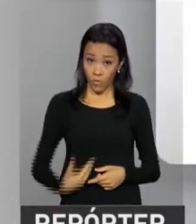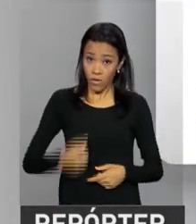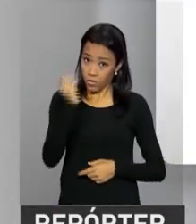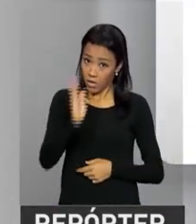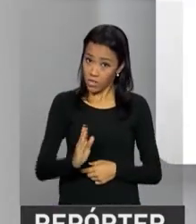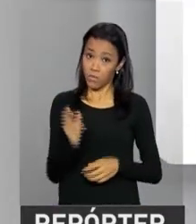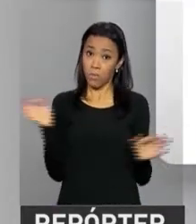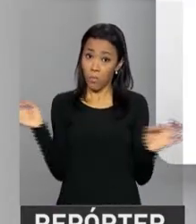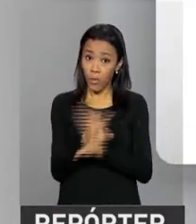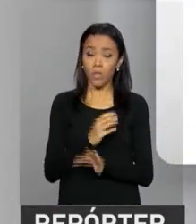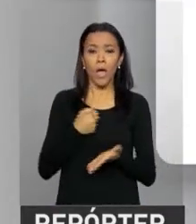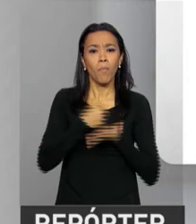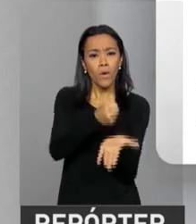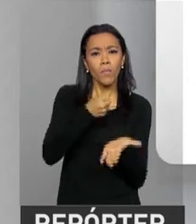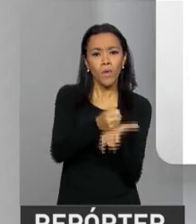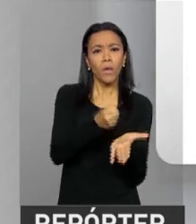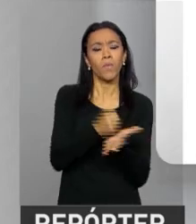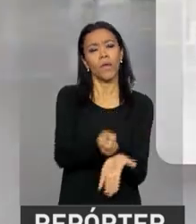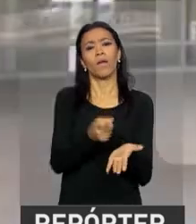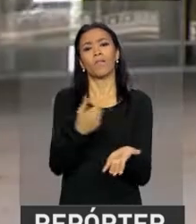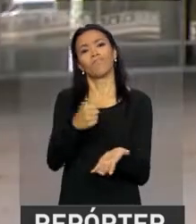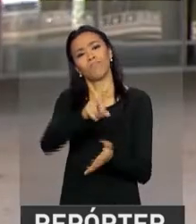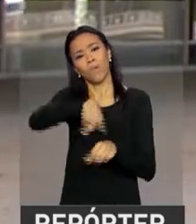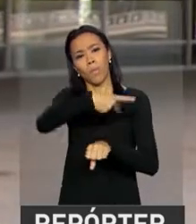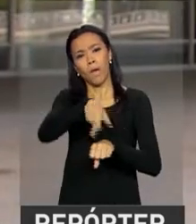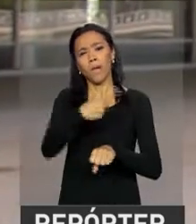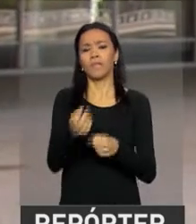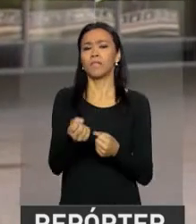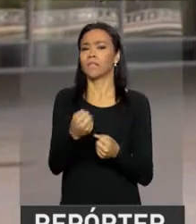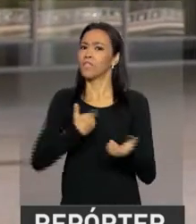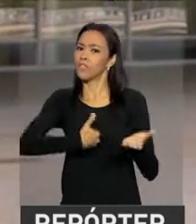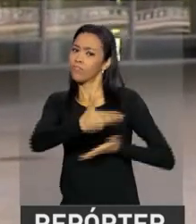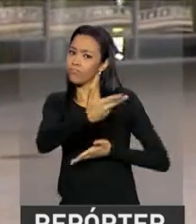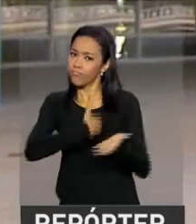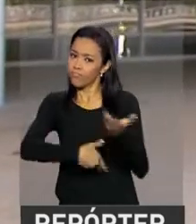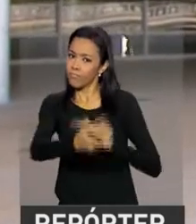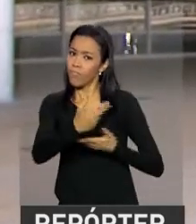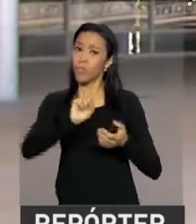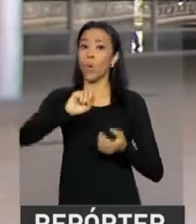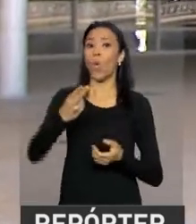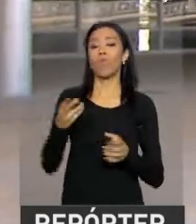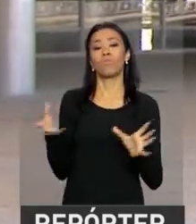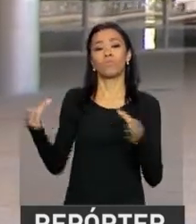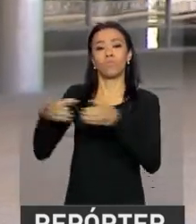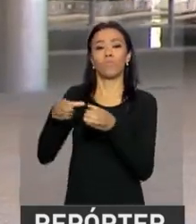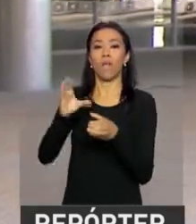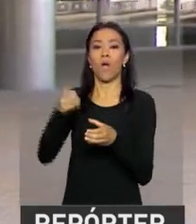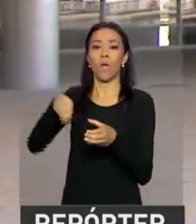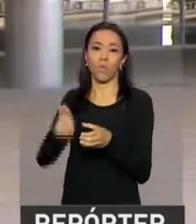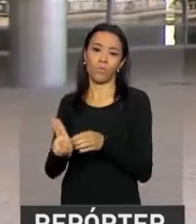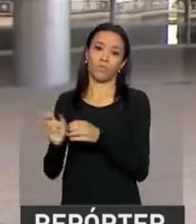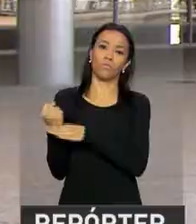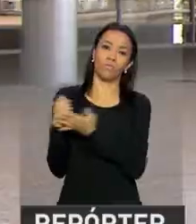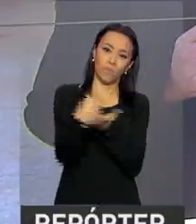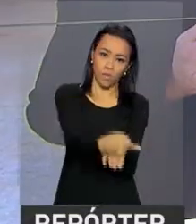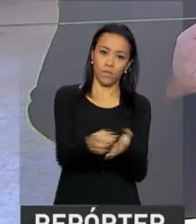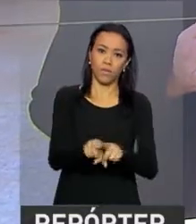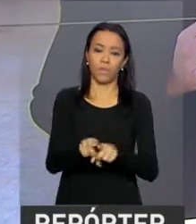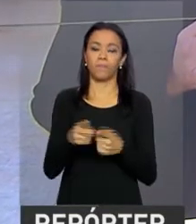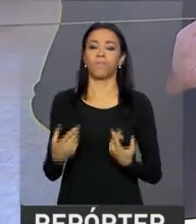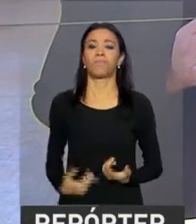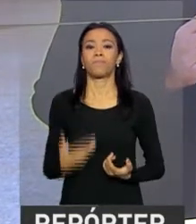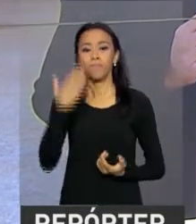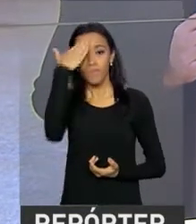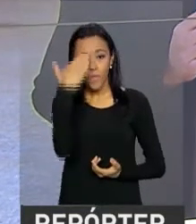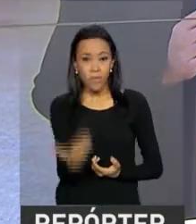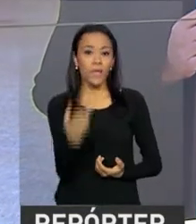para seguir contribuindo com o país vizinho seja bilateralmente ou por meio das nações unidas é com você josé luiz obrigado